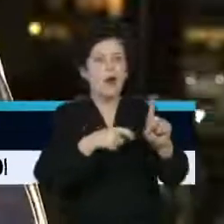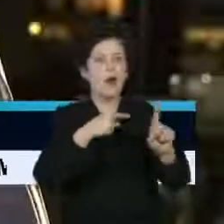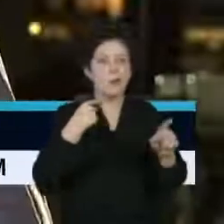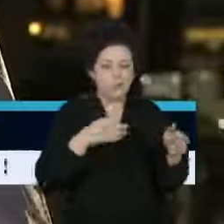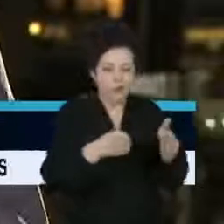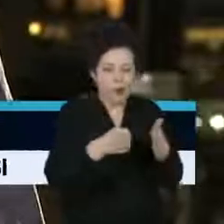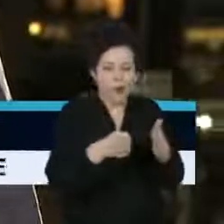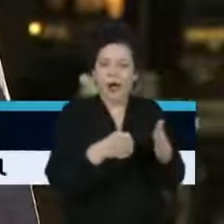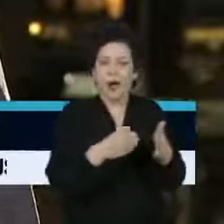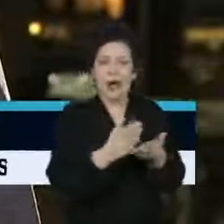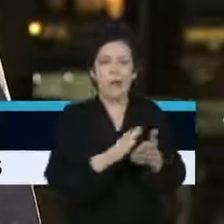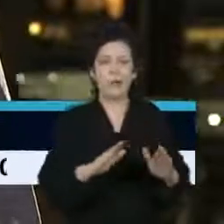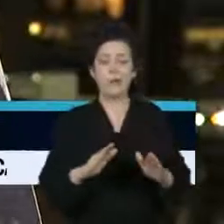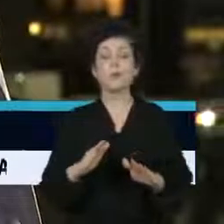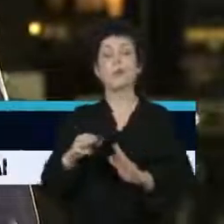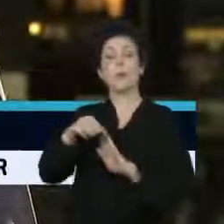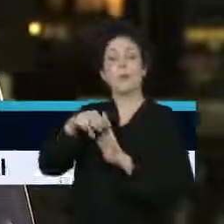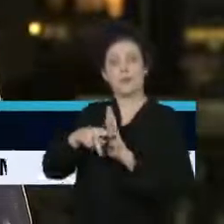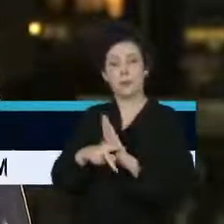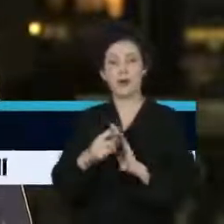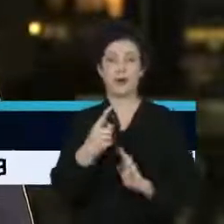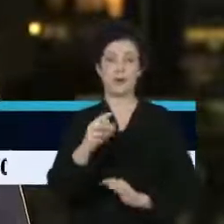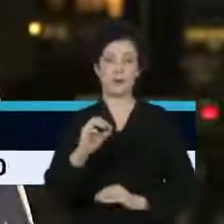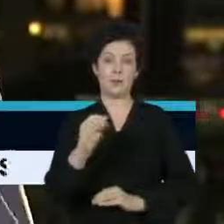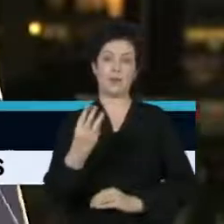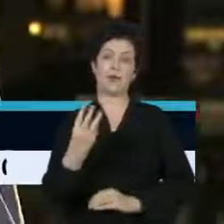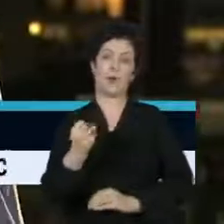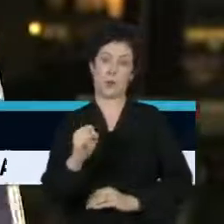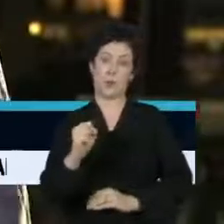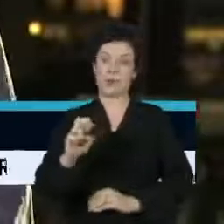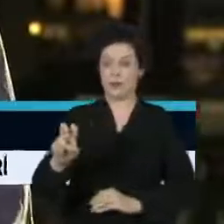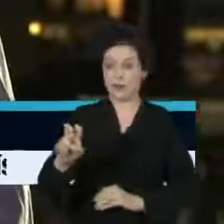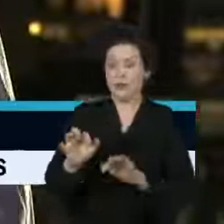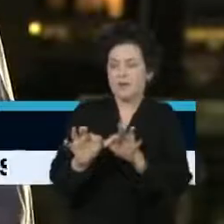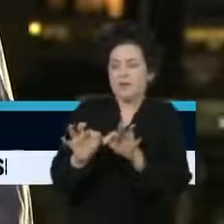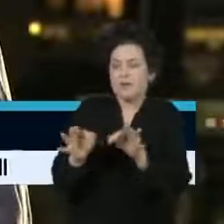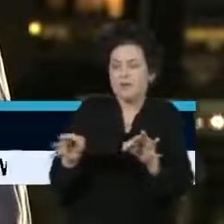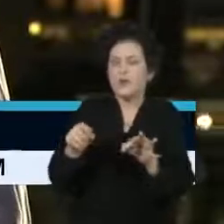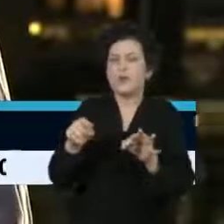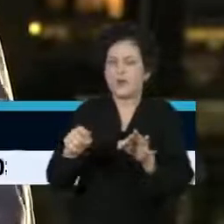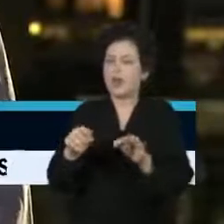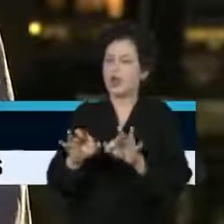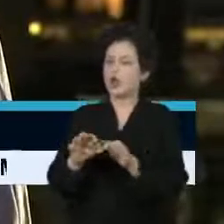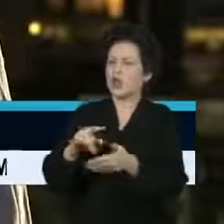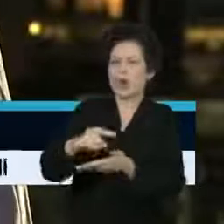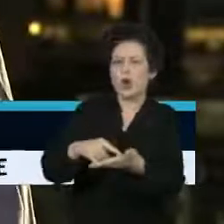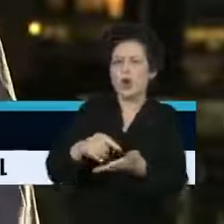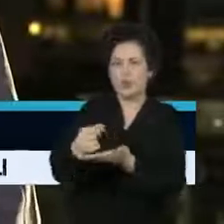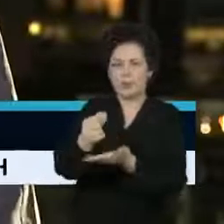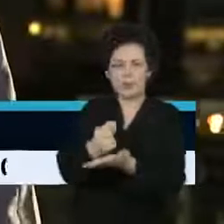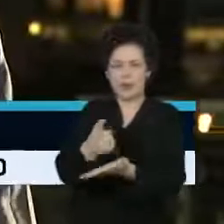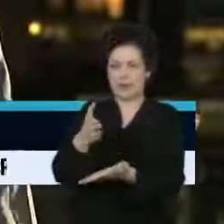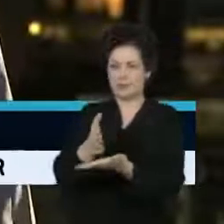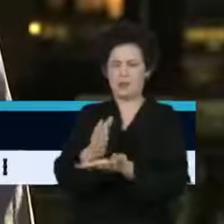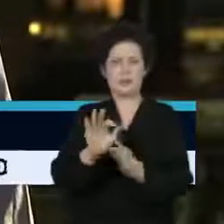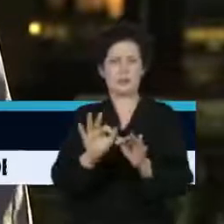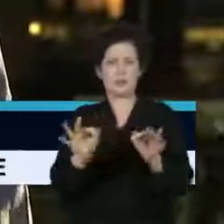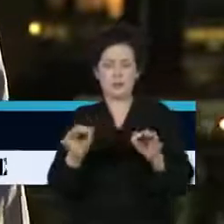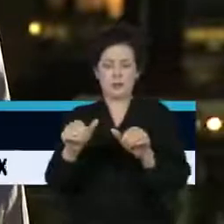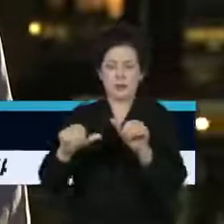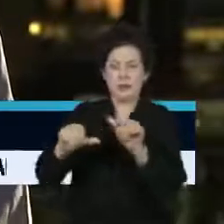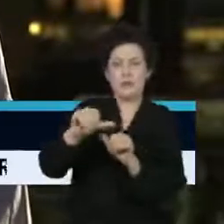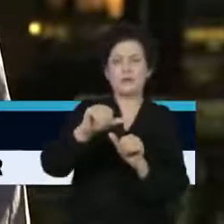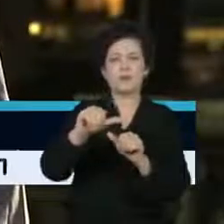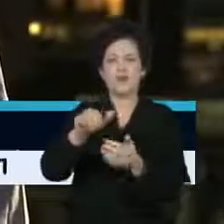medida provisória 1085 cria um sistema que promete simplificar a validação de documentos nos cartórios. Vai transformar